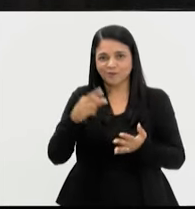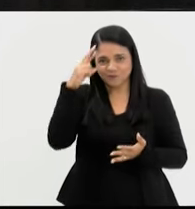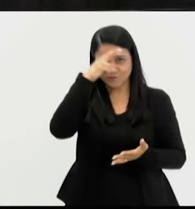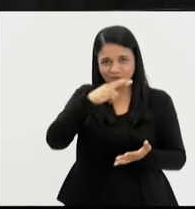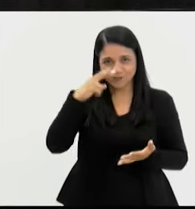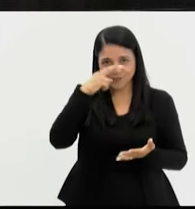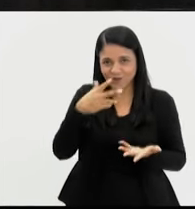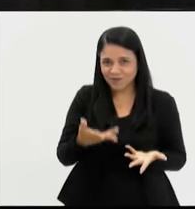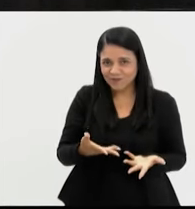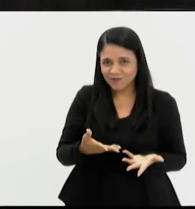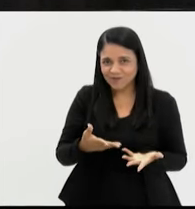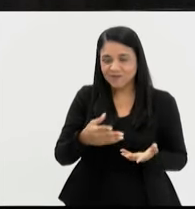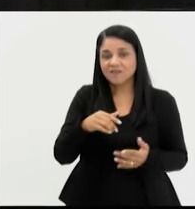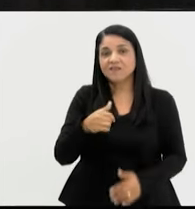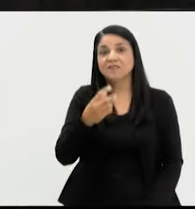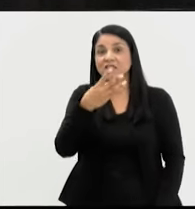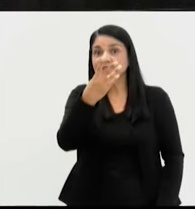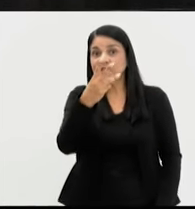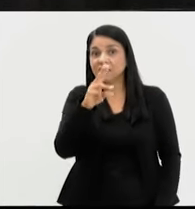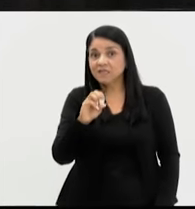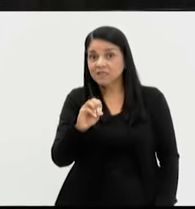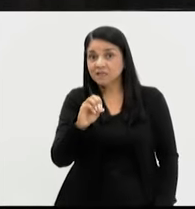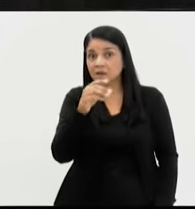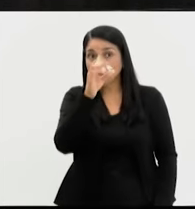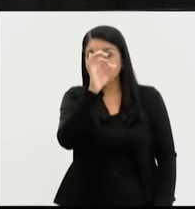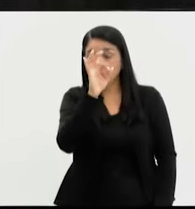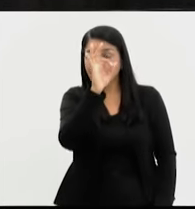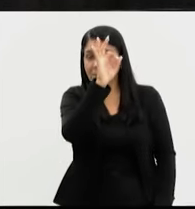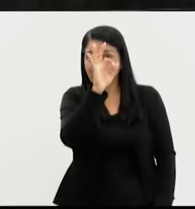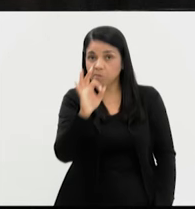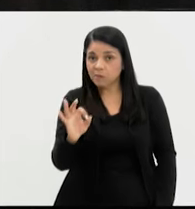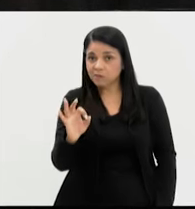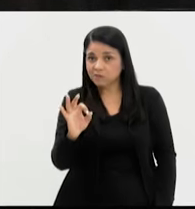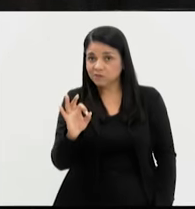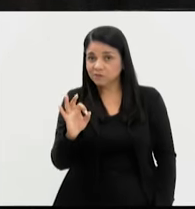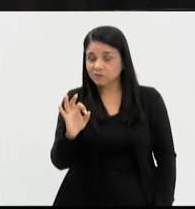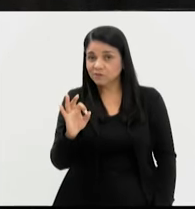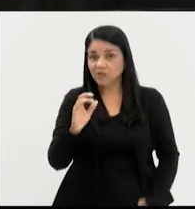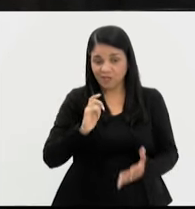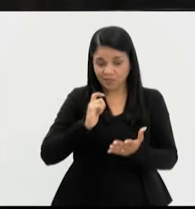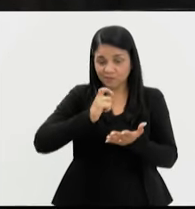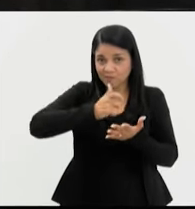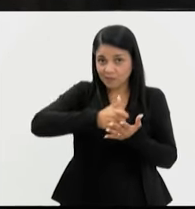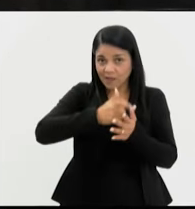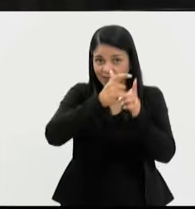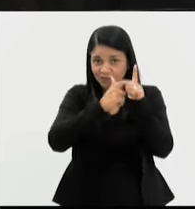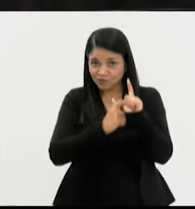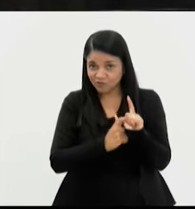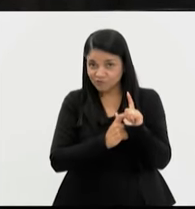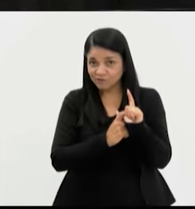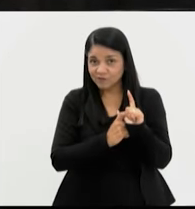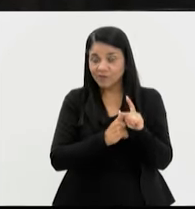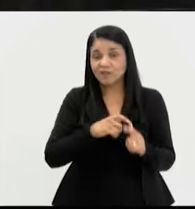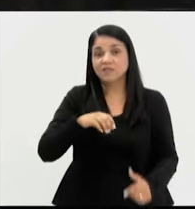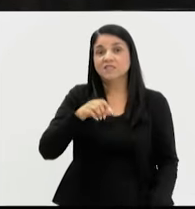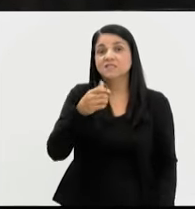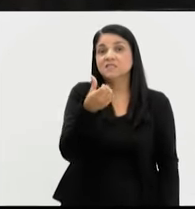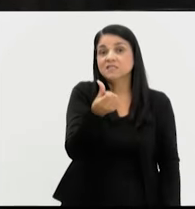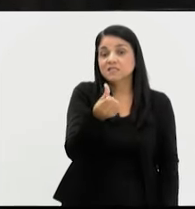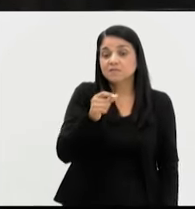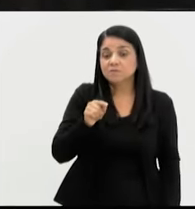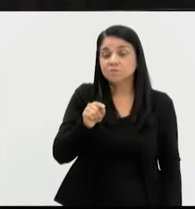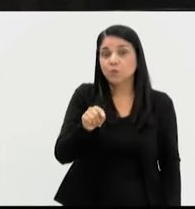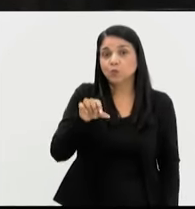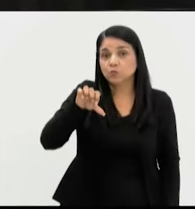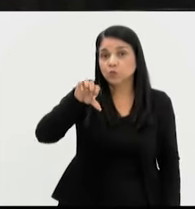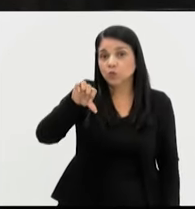30 pontos percentuais a dívida que a gente tem que pagar esse ano é de 6.9 bilhões